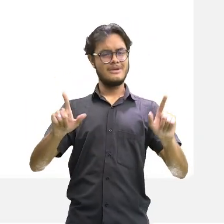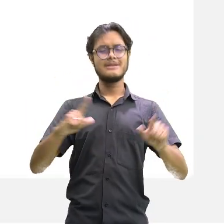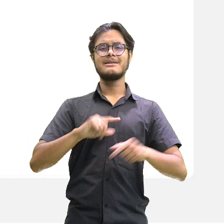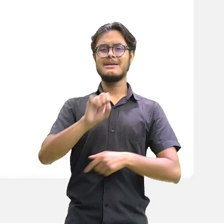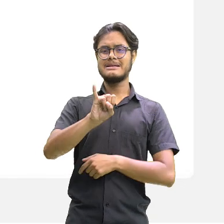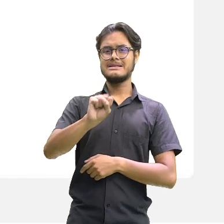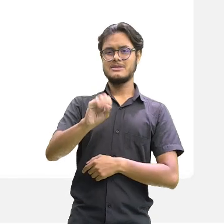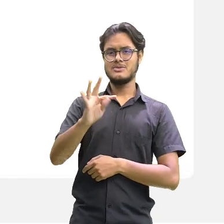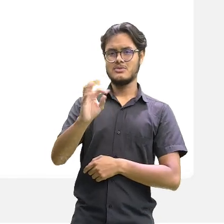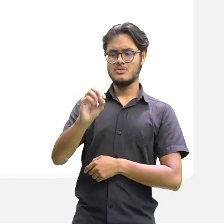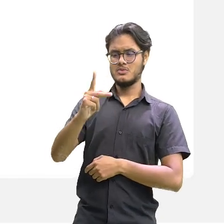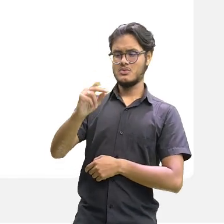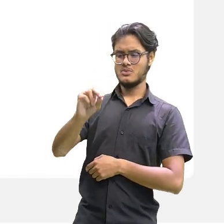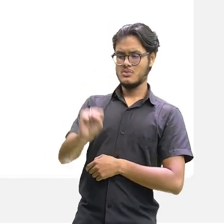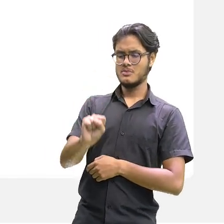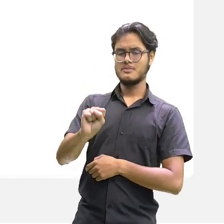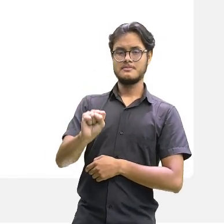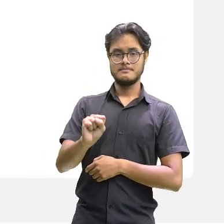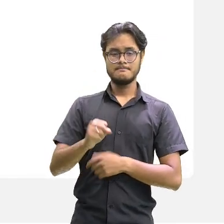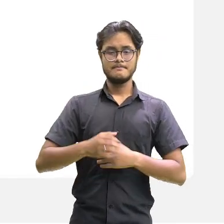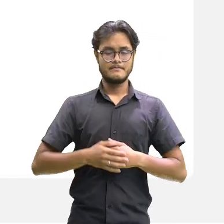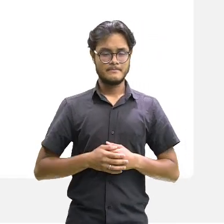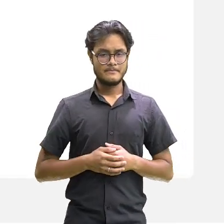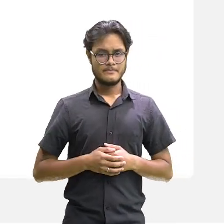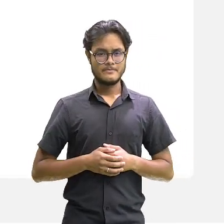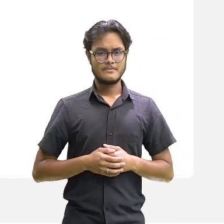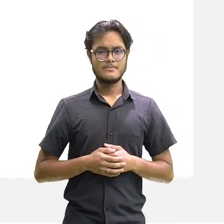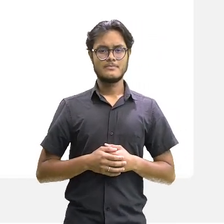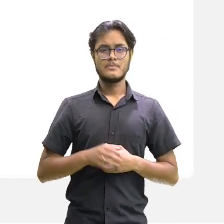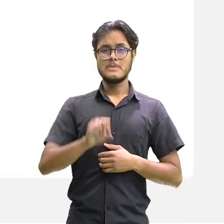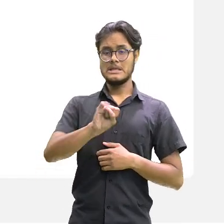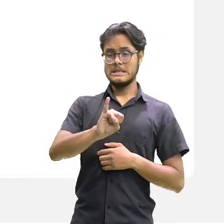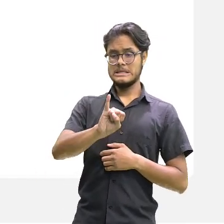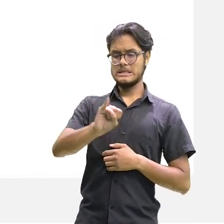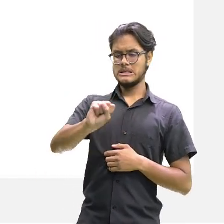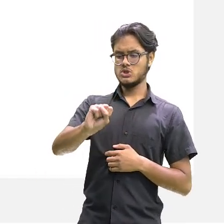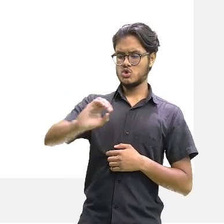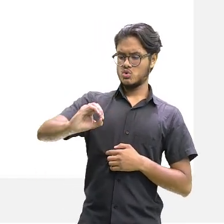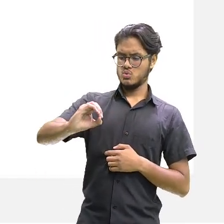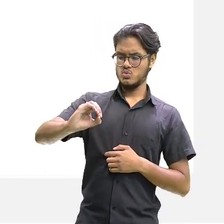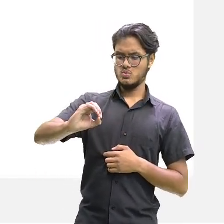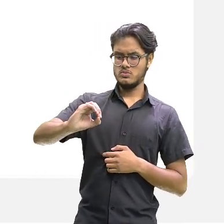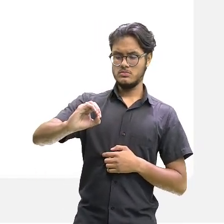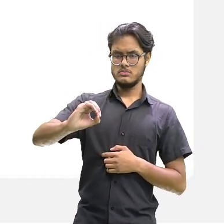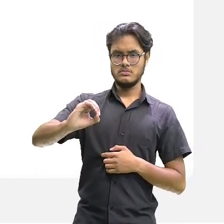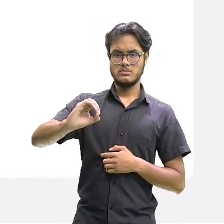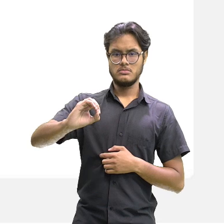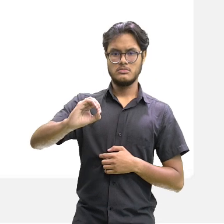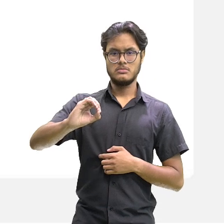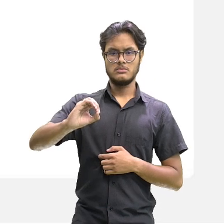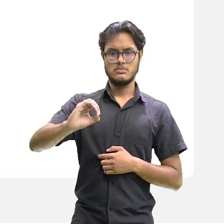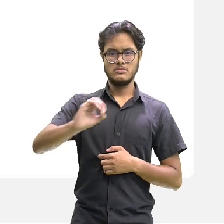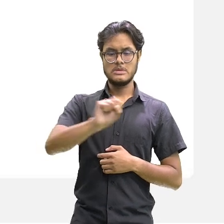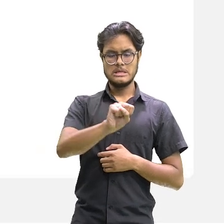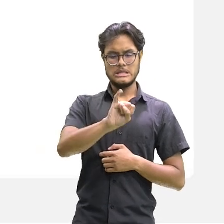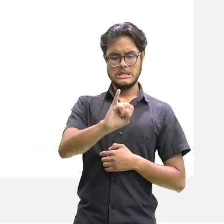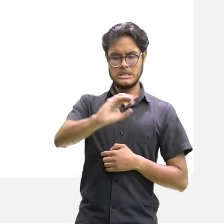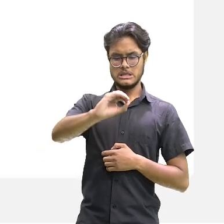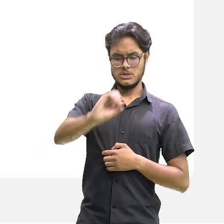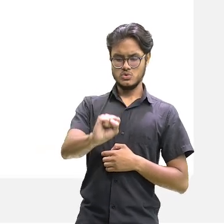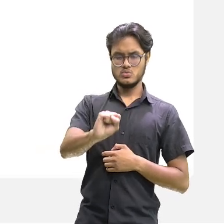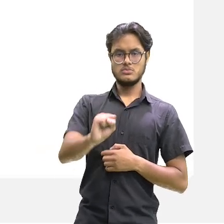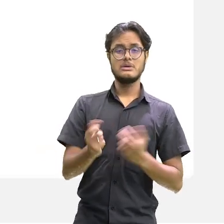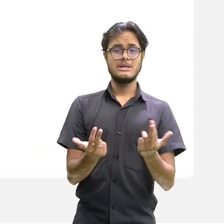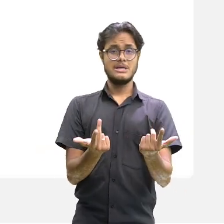tu não esquecer. Toda vez que ver essa palavra iso, você vai ler no lugar de iso, igual.